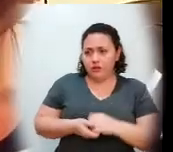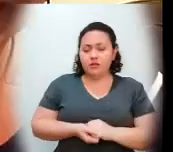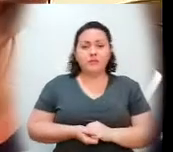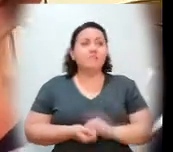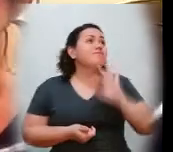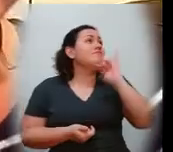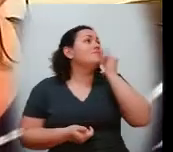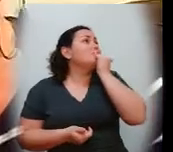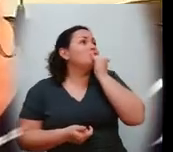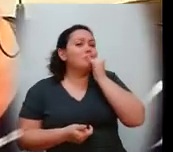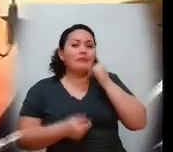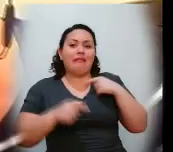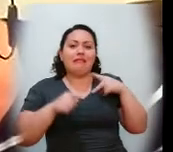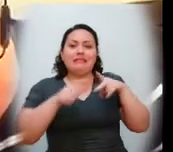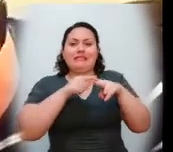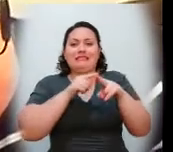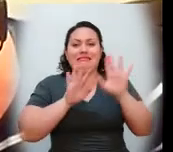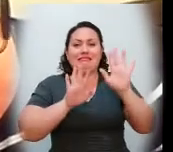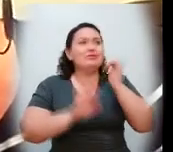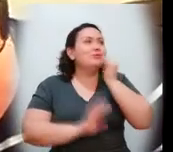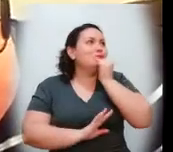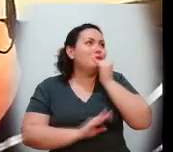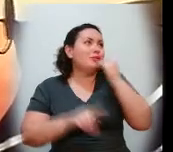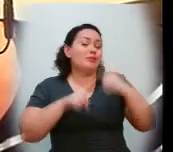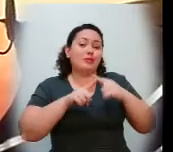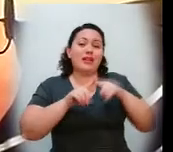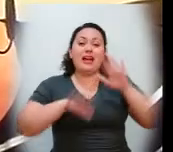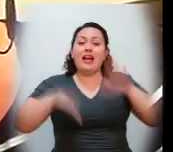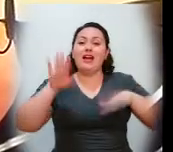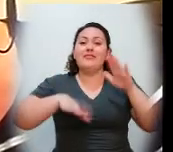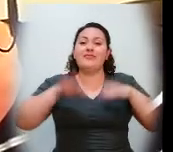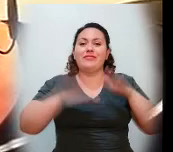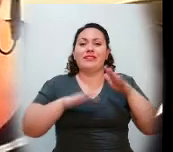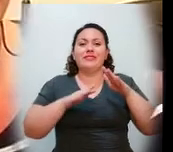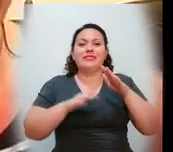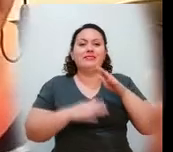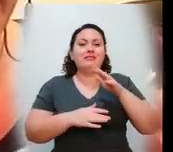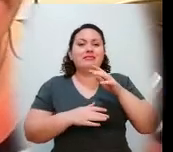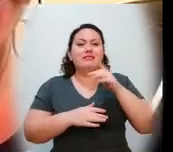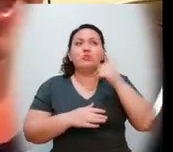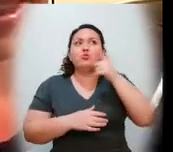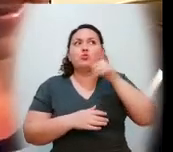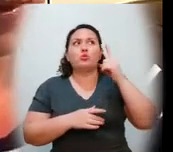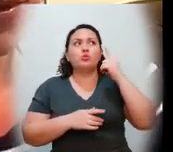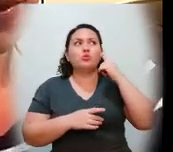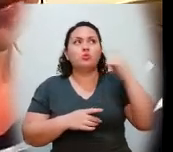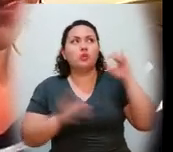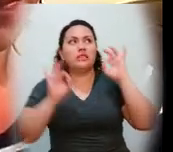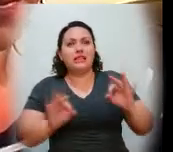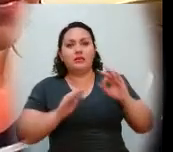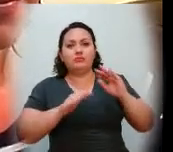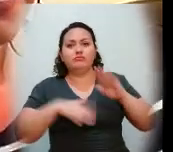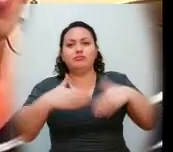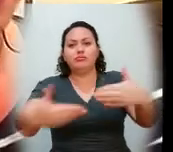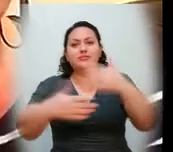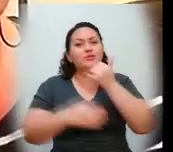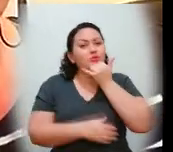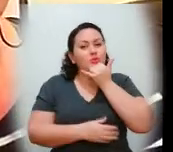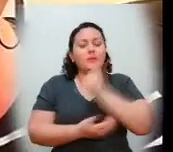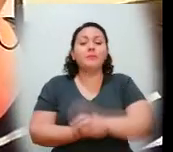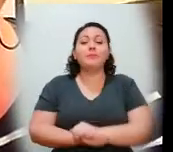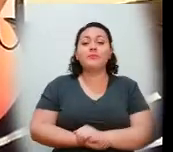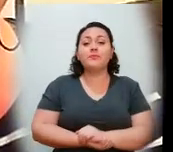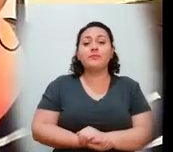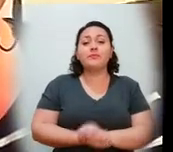Não, pode imagina. falar, Gi. Desculpa, ia te Uhum, interromper. Às vezes a uhum, gente não pega bem a batida ainda do som. E uhum. eu